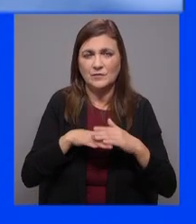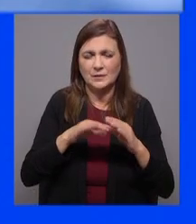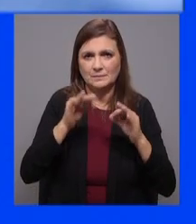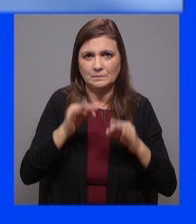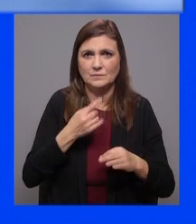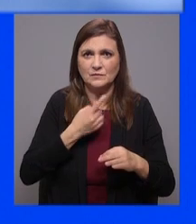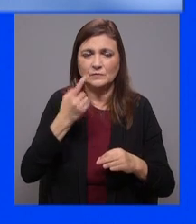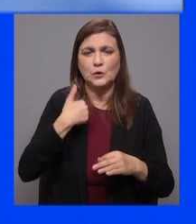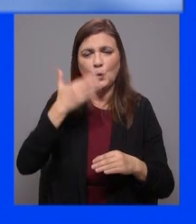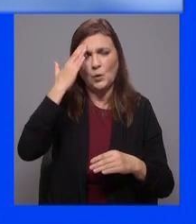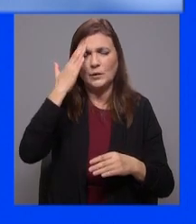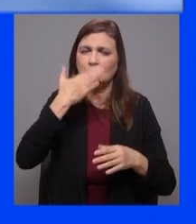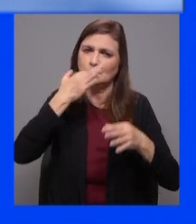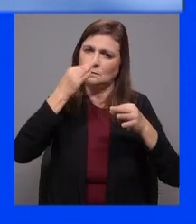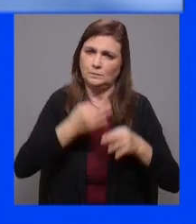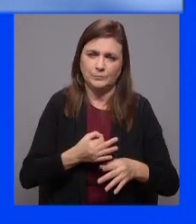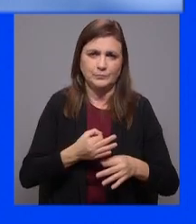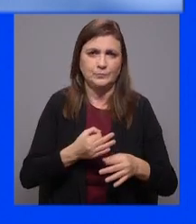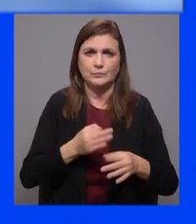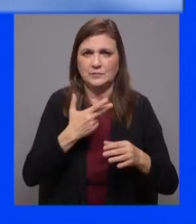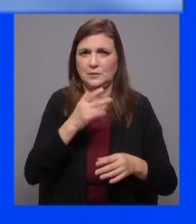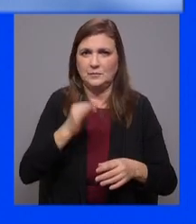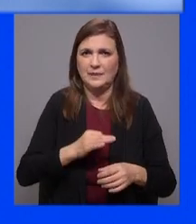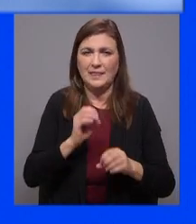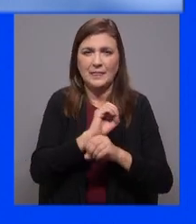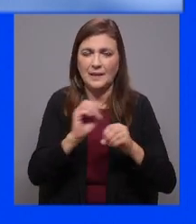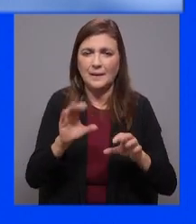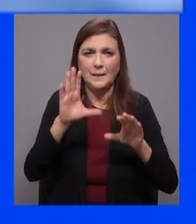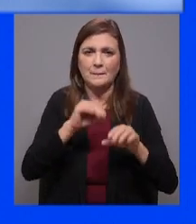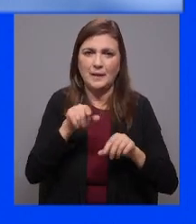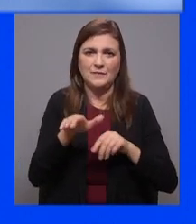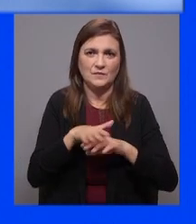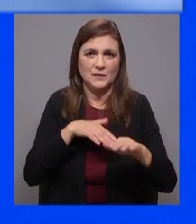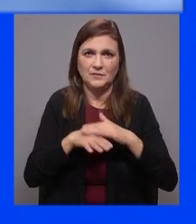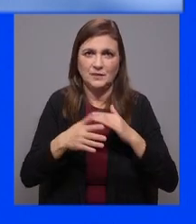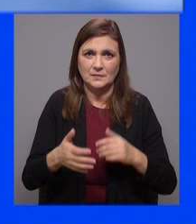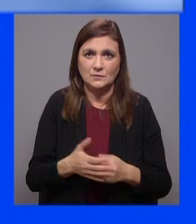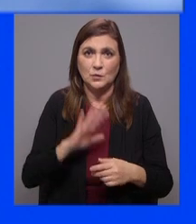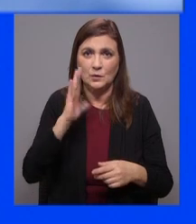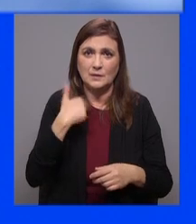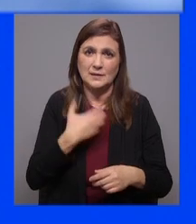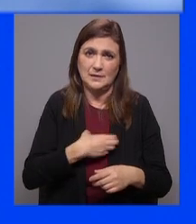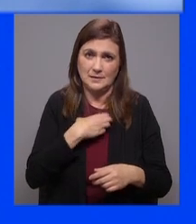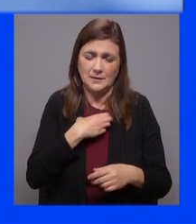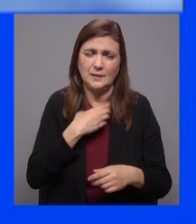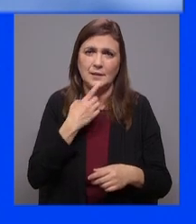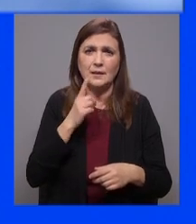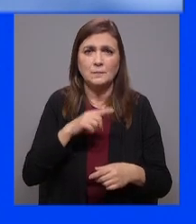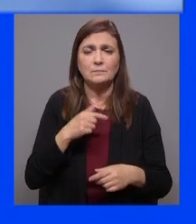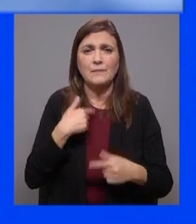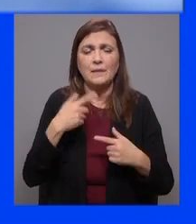tive a consciência completa que ninguém mais iria fazer, e quando me senti também